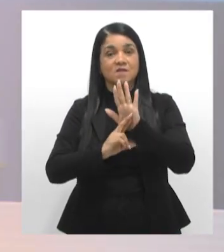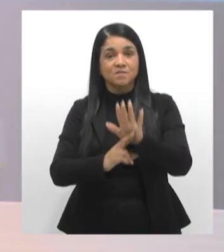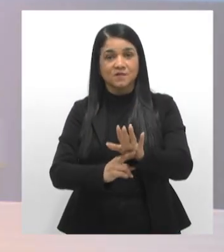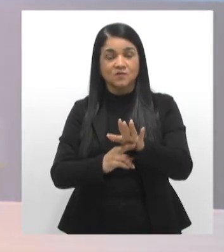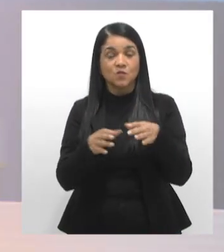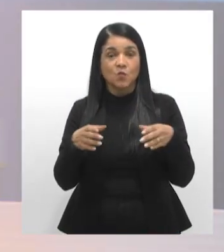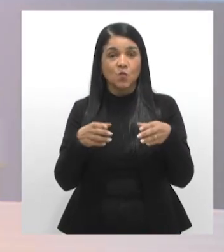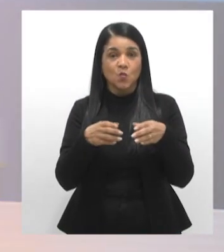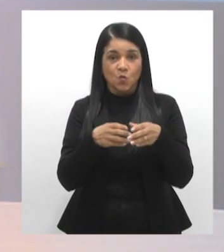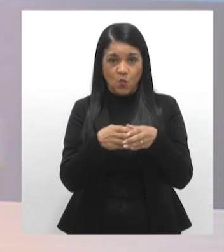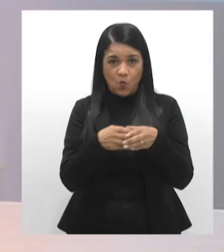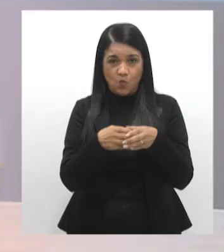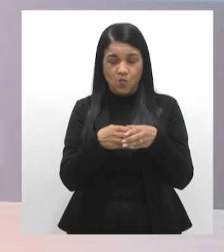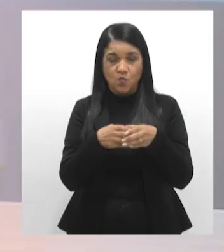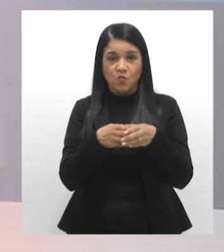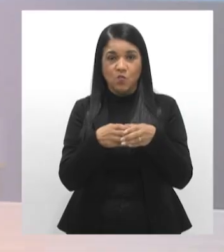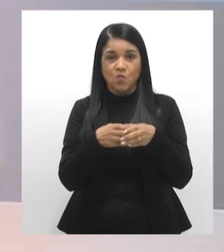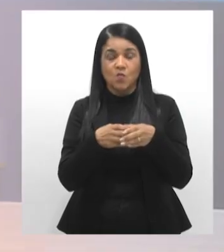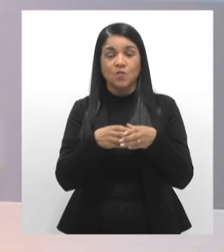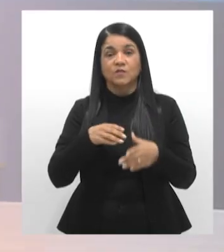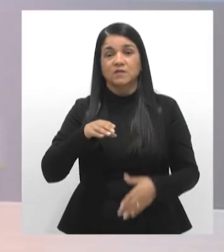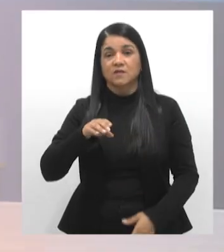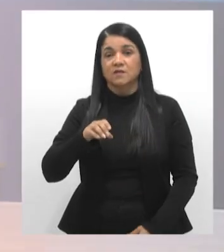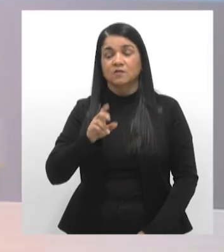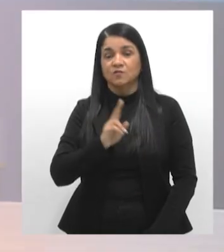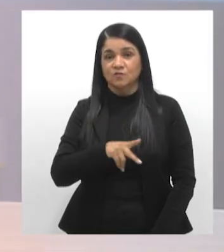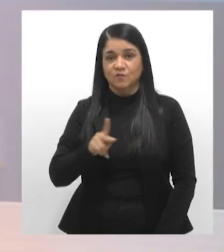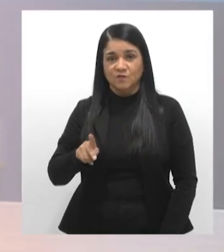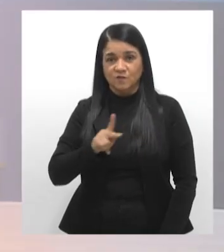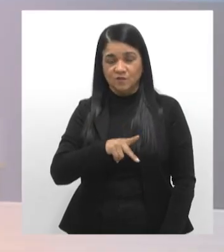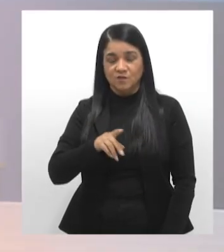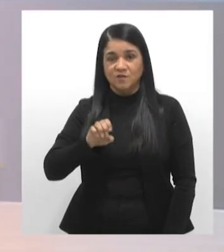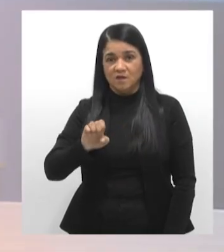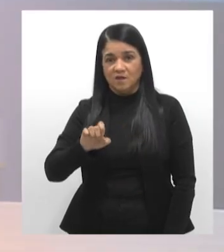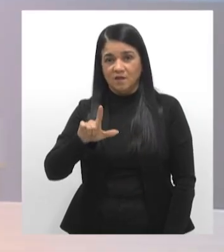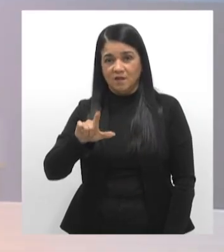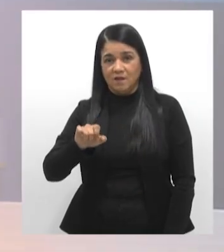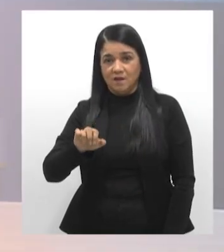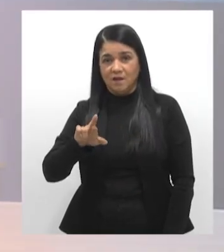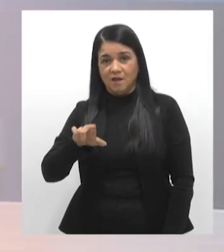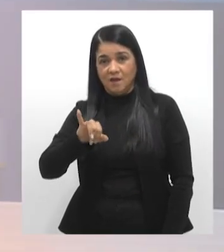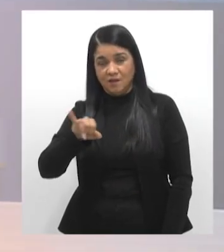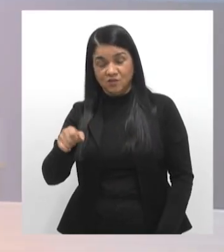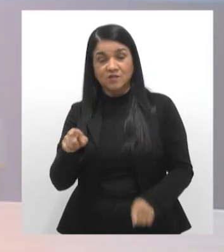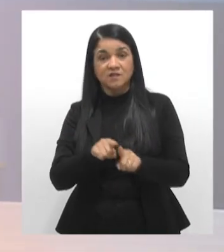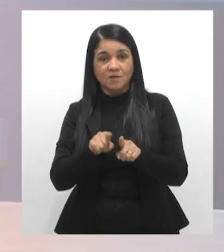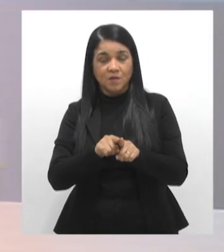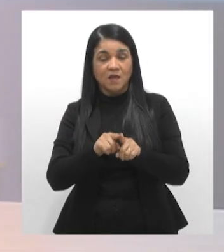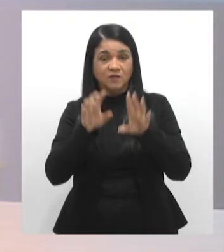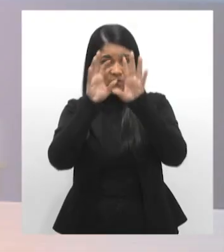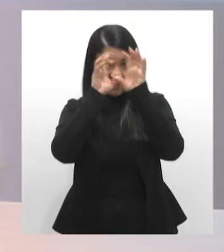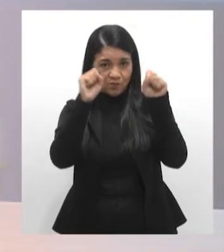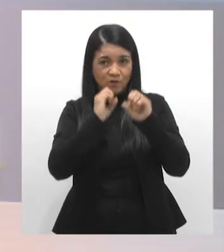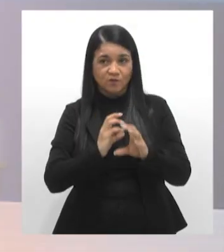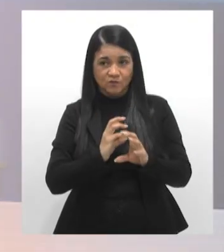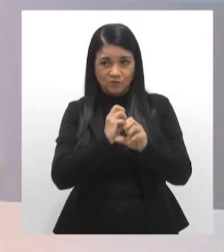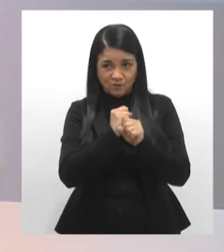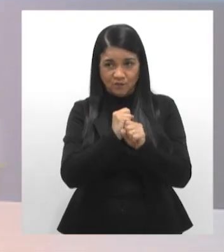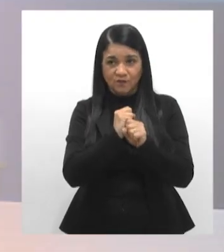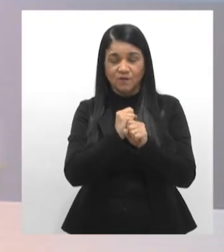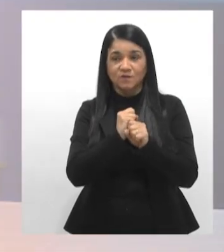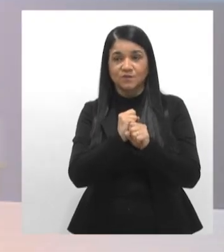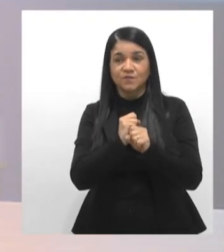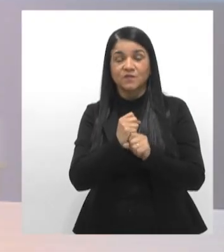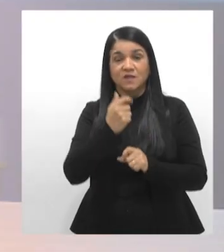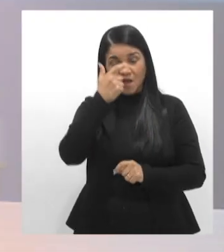corpo docente da ELERJ. E também posso falar da Escola de Contas, do Tribunal de Contas, né?